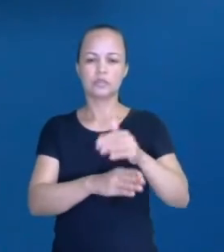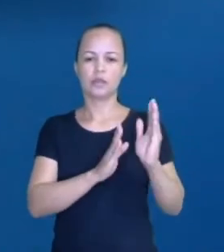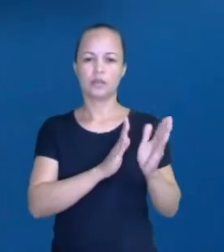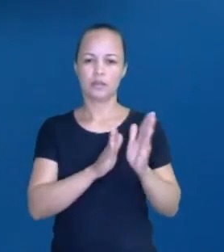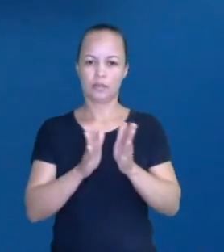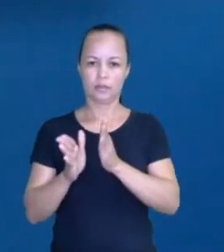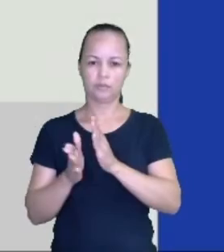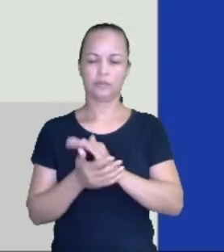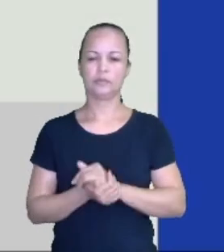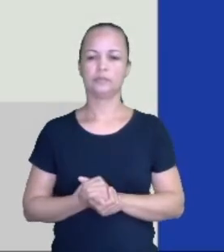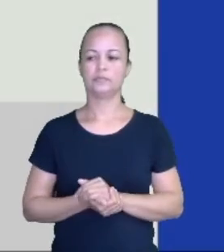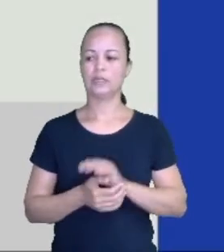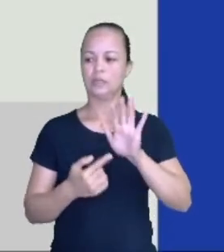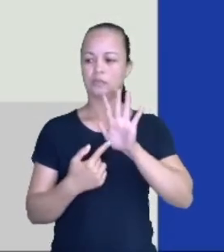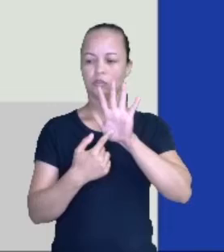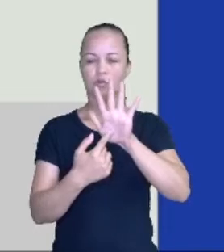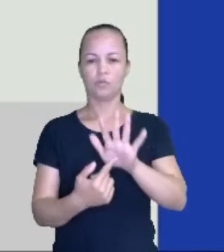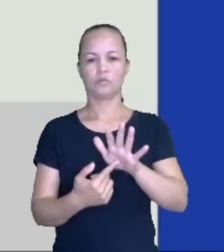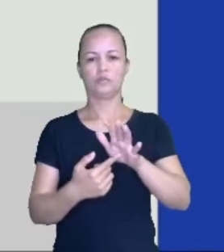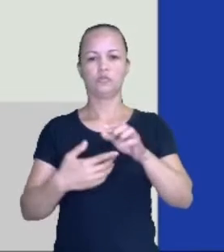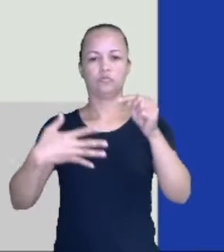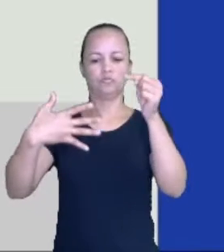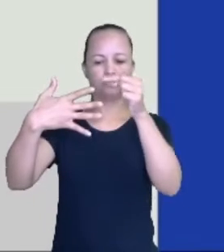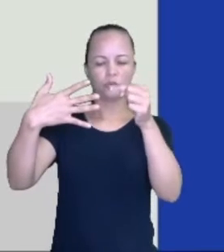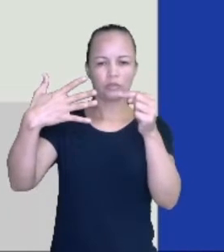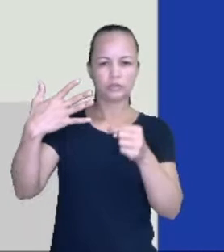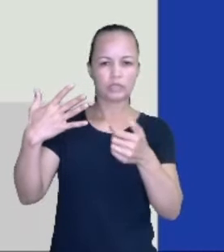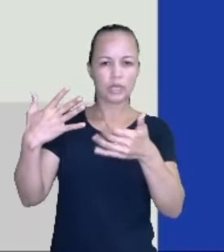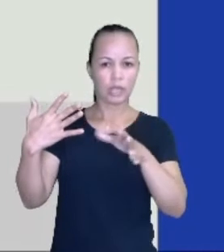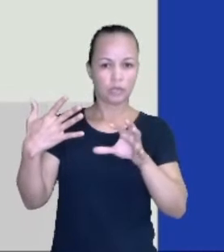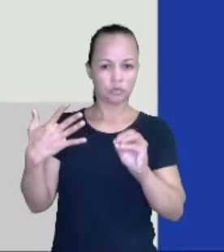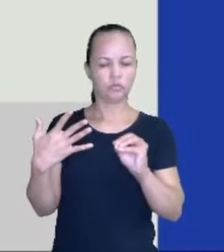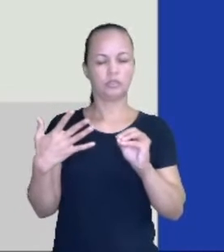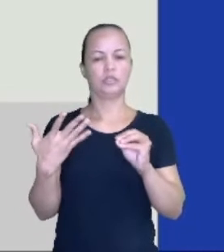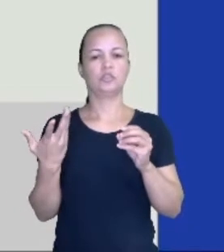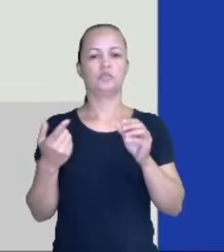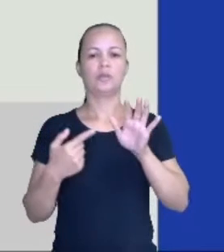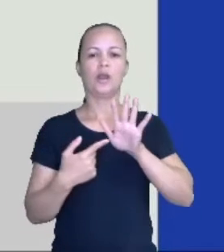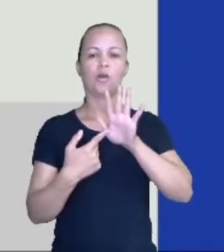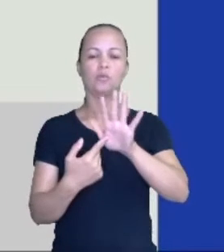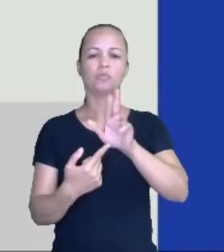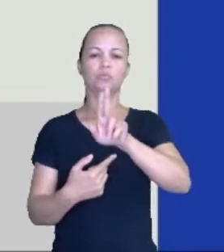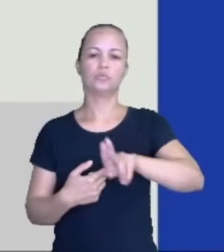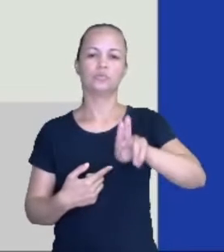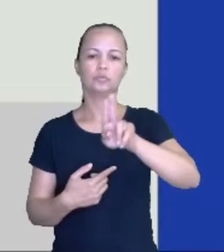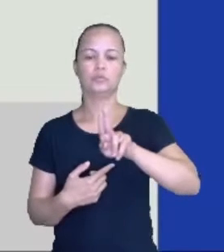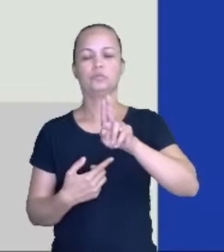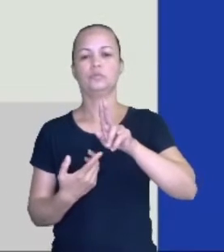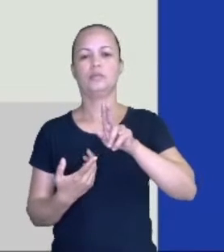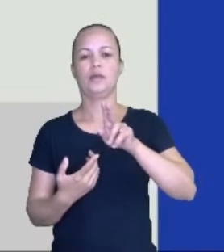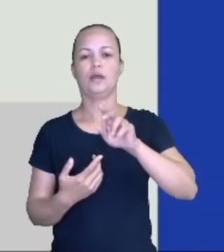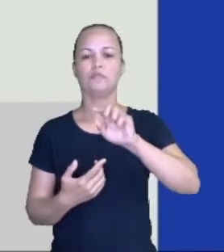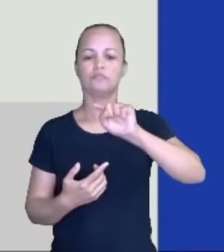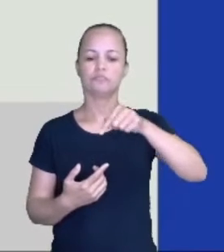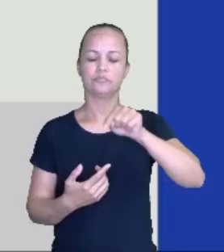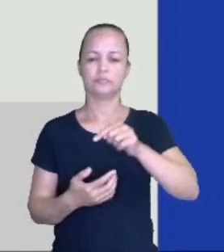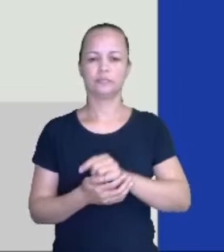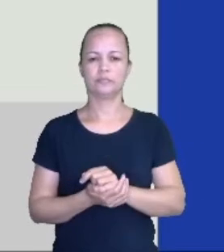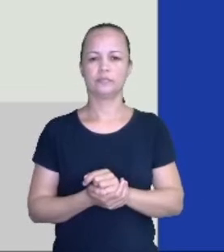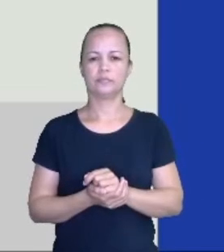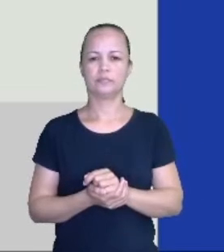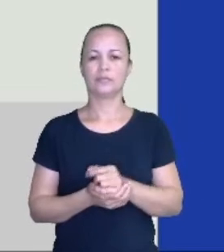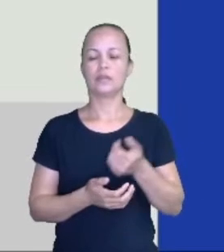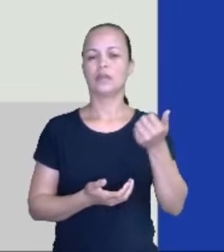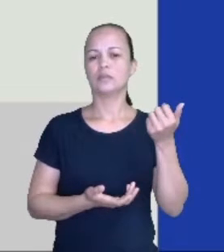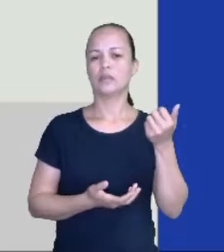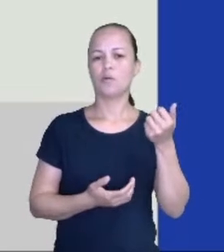Então, trouxe aqui 10 dicas para o uso da vírgula. Ele é usado para isolar o vocativo. Então, Maria,